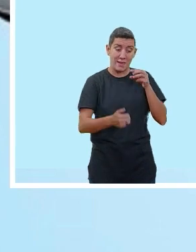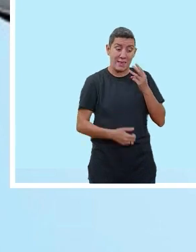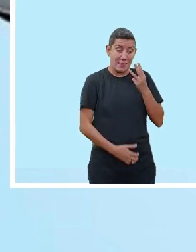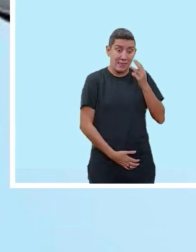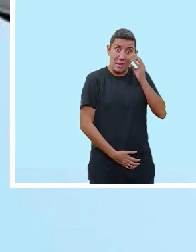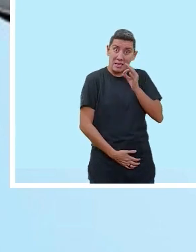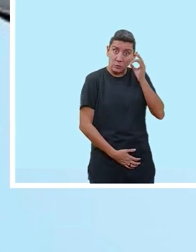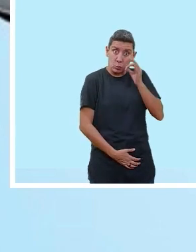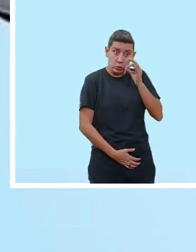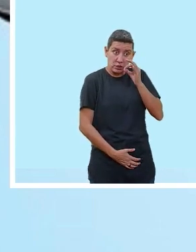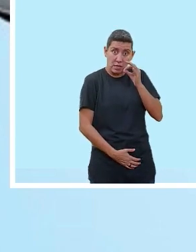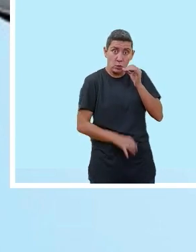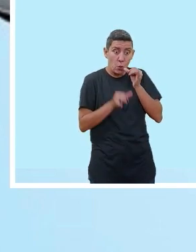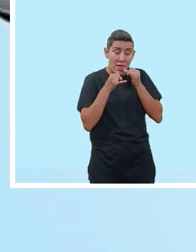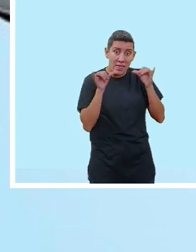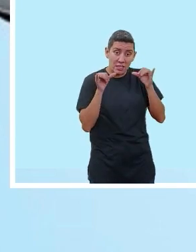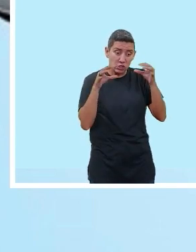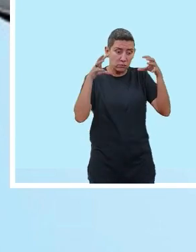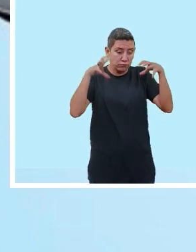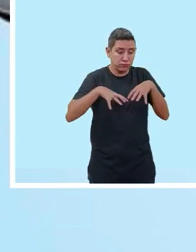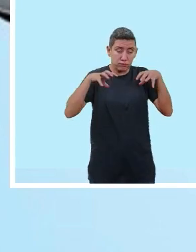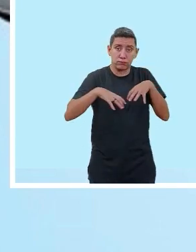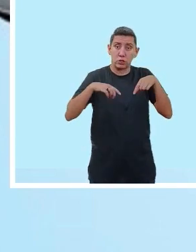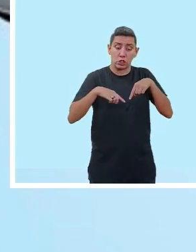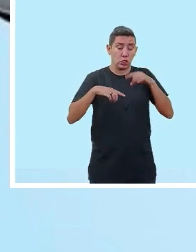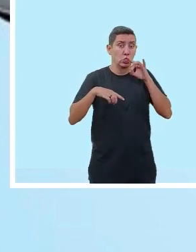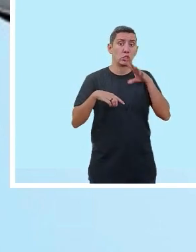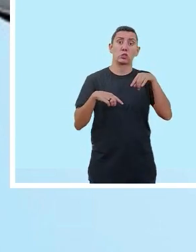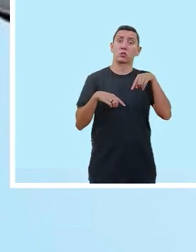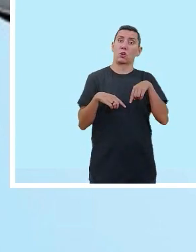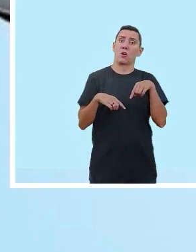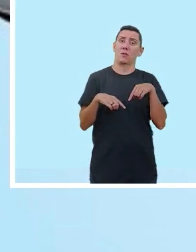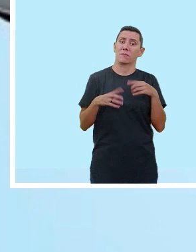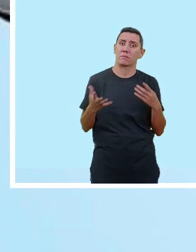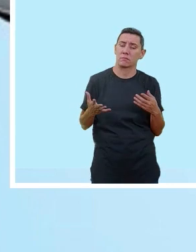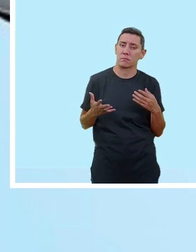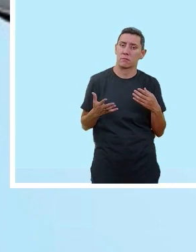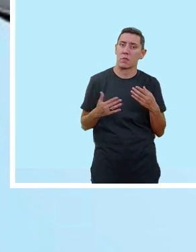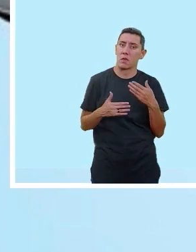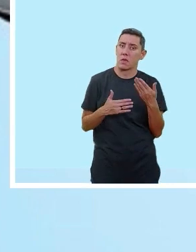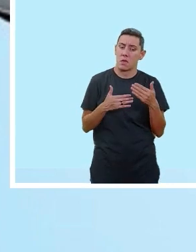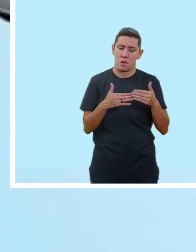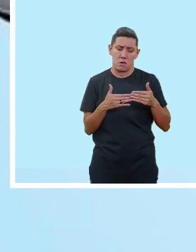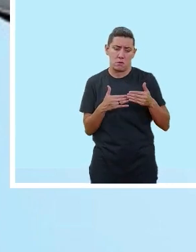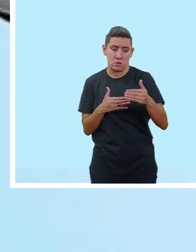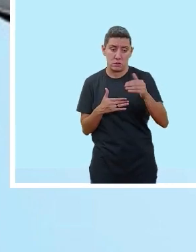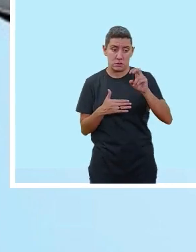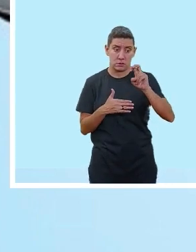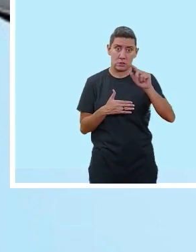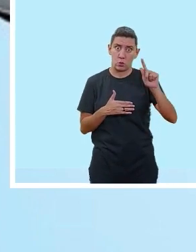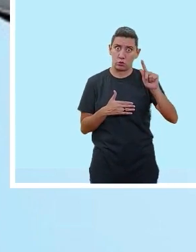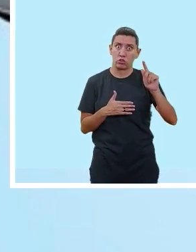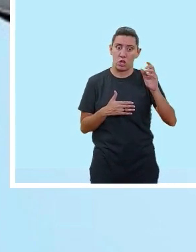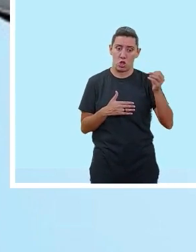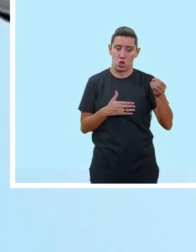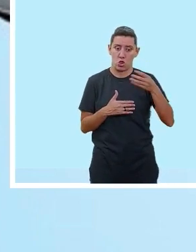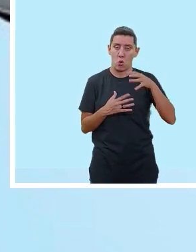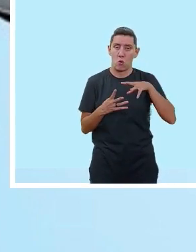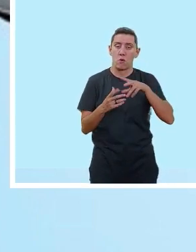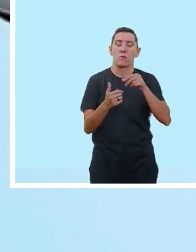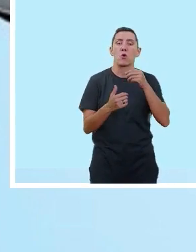anos, com o 5G e com realmente a chegada da internet das coisas, a tendência é que essa porcentagem suba de